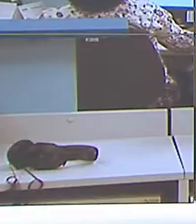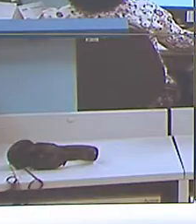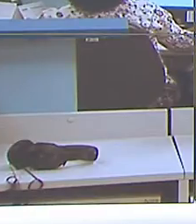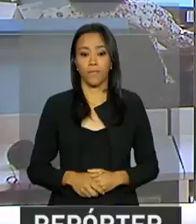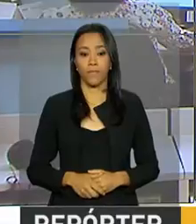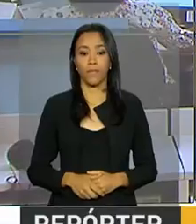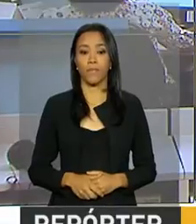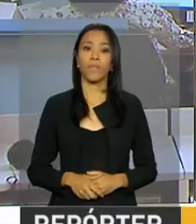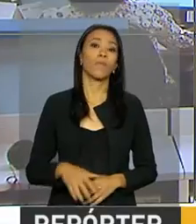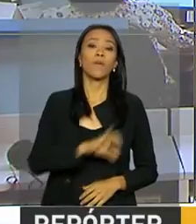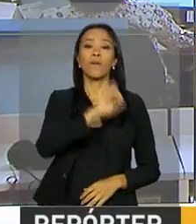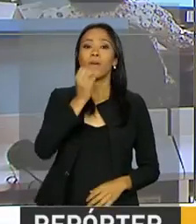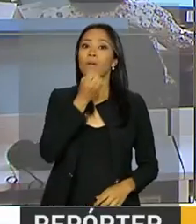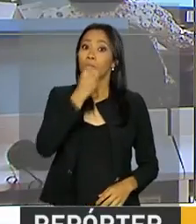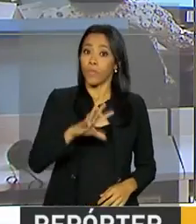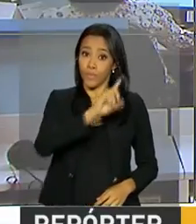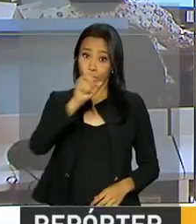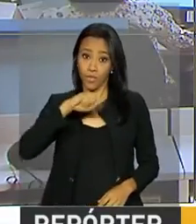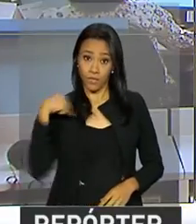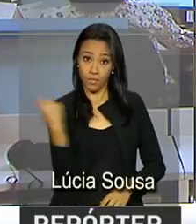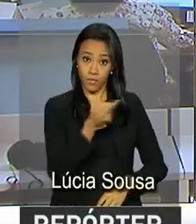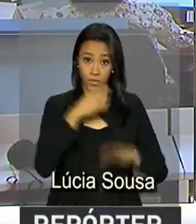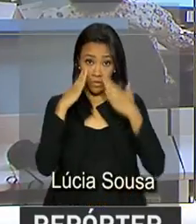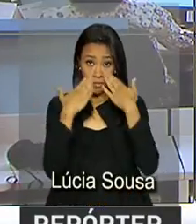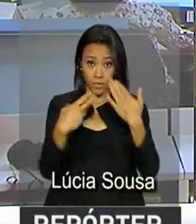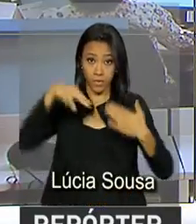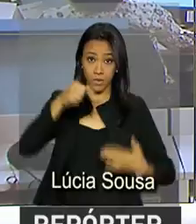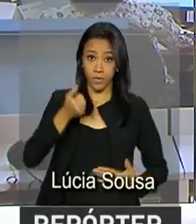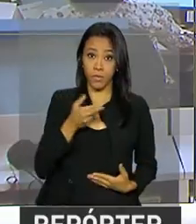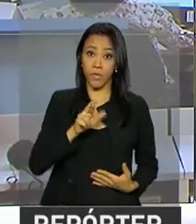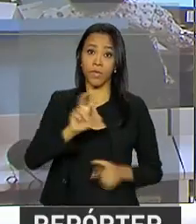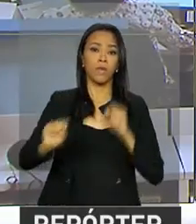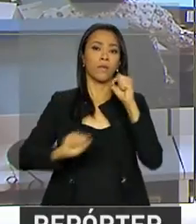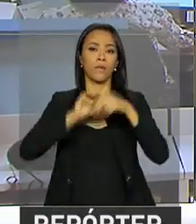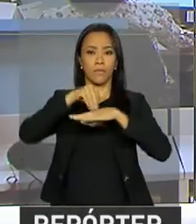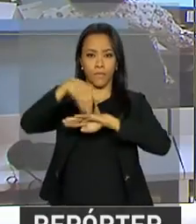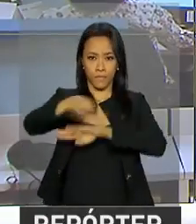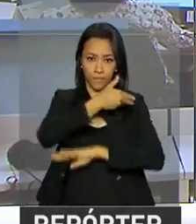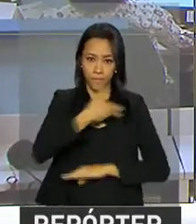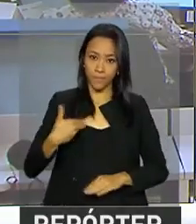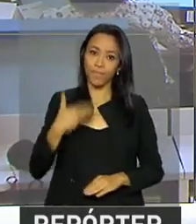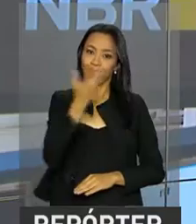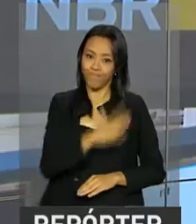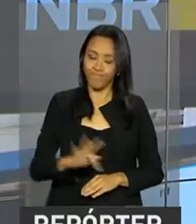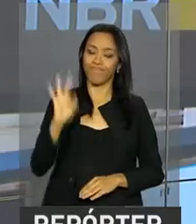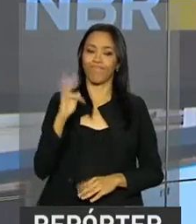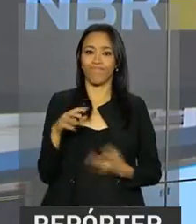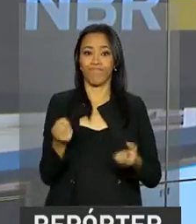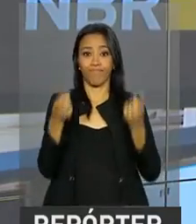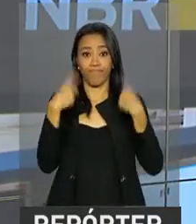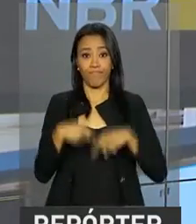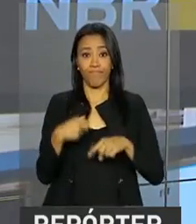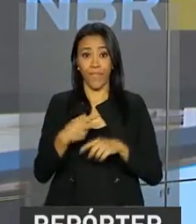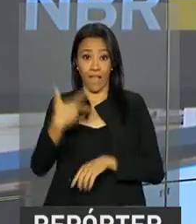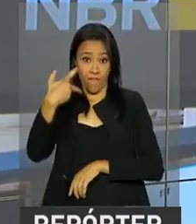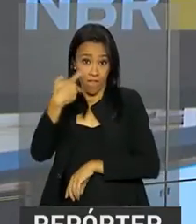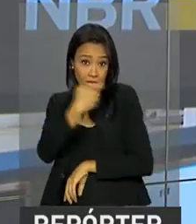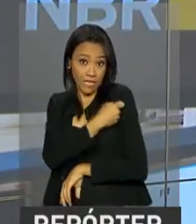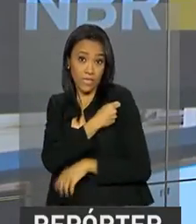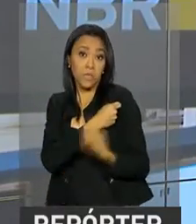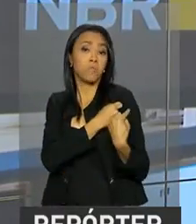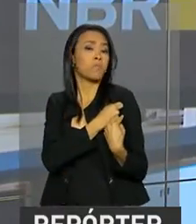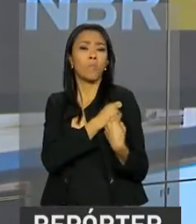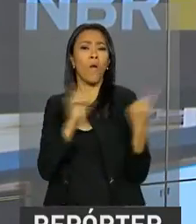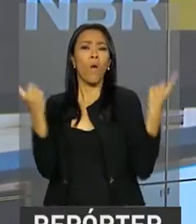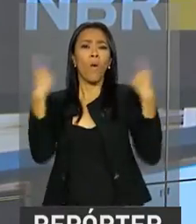olá bom dia estamos de volta com repórter nbr e as notícias do governo federal as vacinas contra a gripe